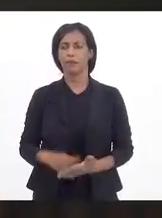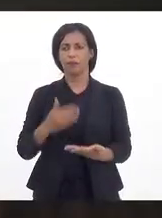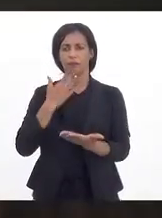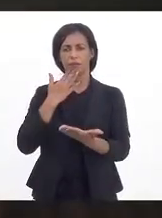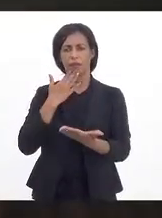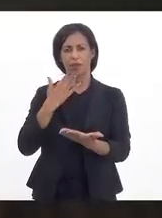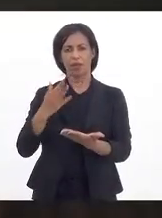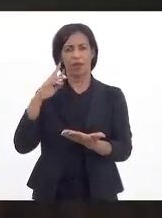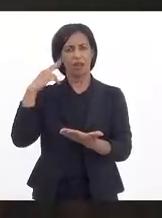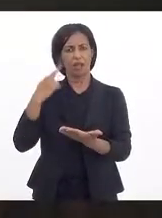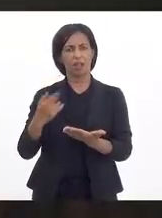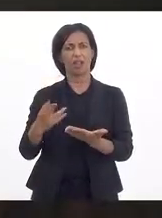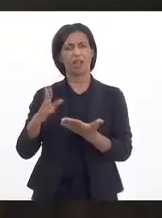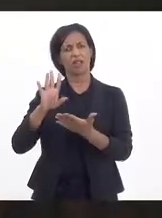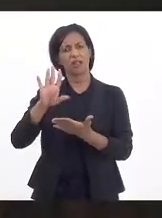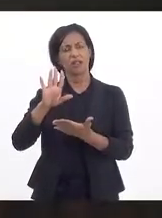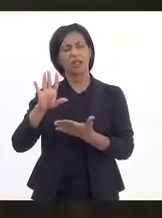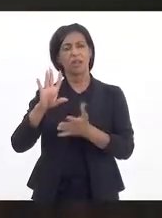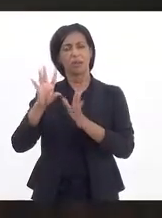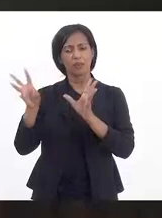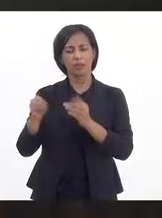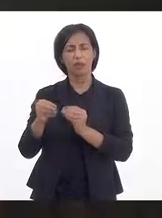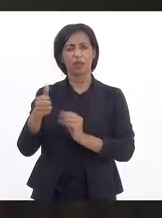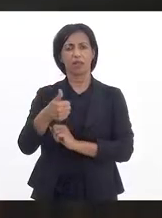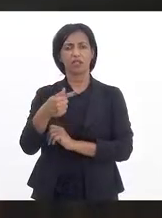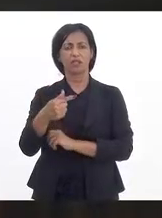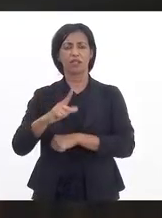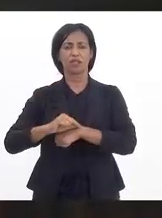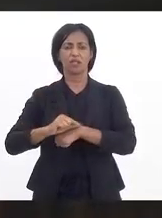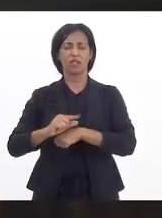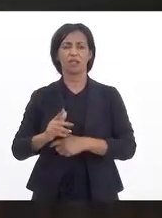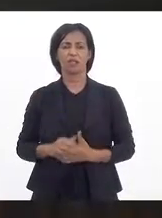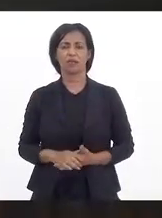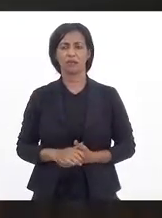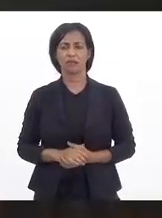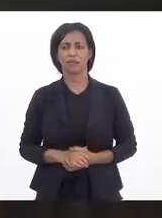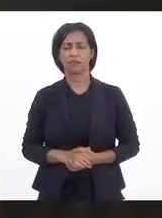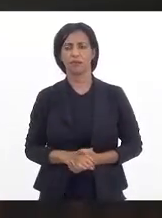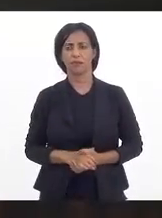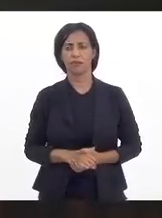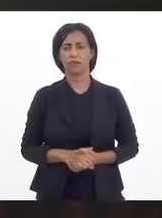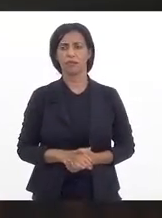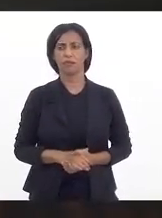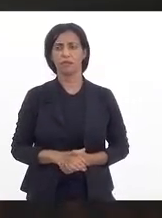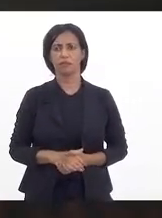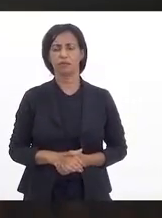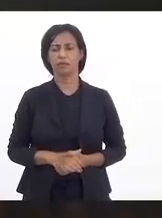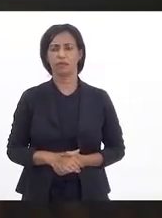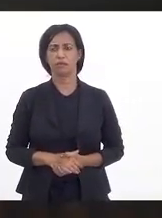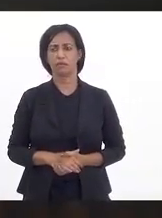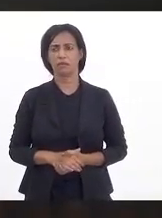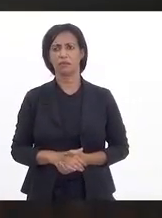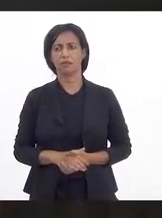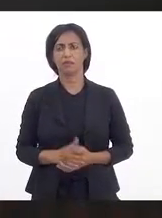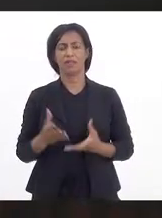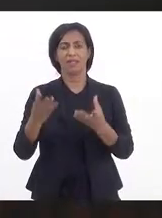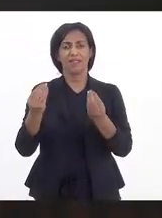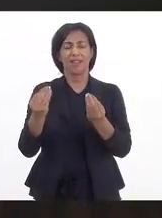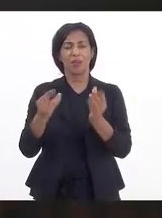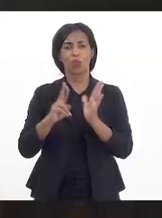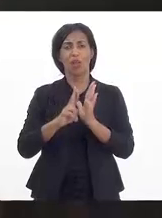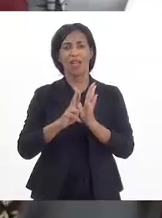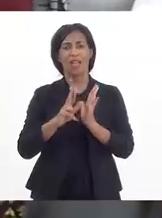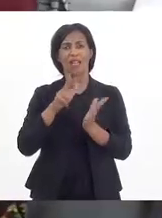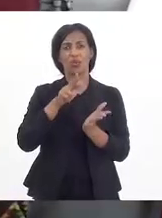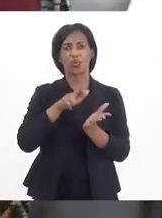pediria adaptado a Renato como vai encerrar eu preciso encerrar essa seção há 17 horas sobre eu não não consigo terminar falta tem nada o projeto de resolução